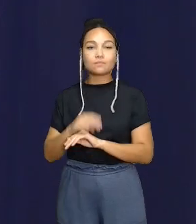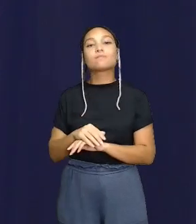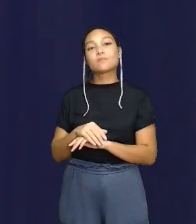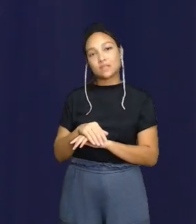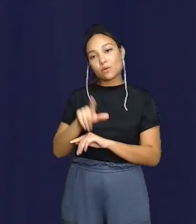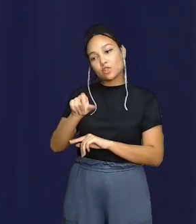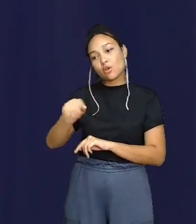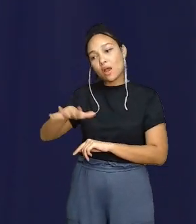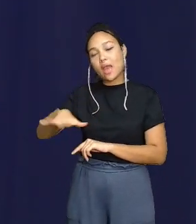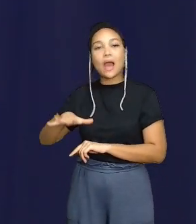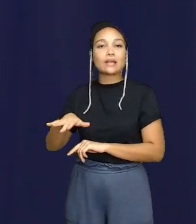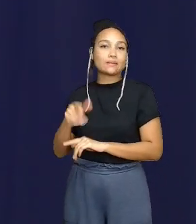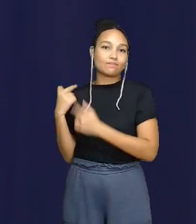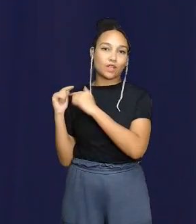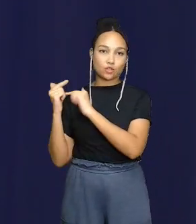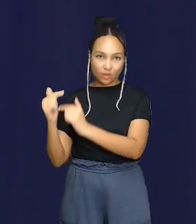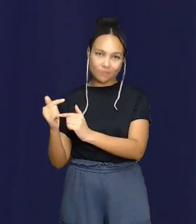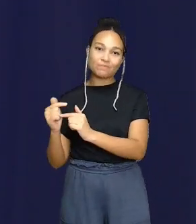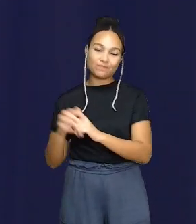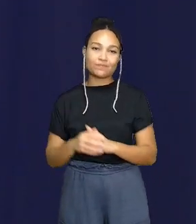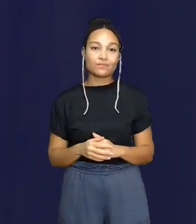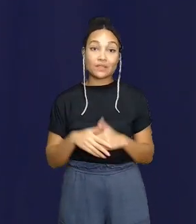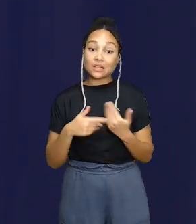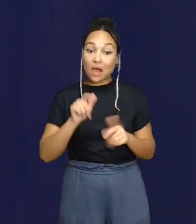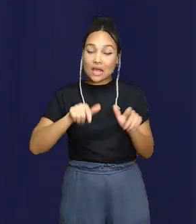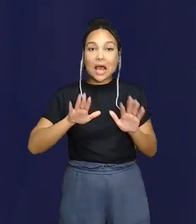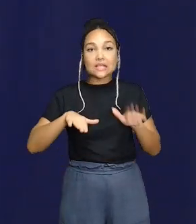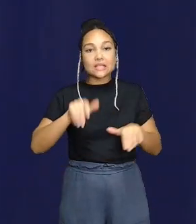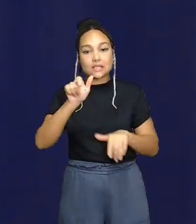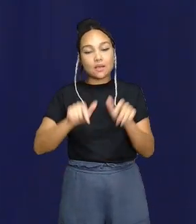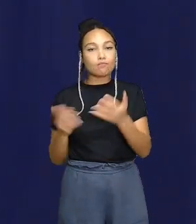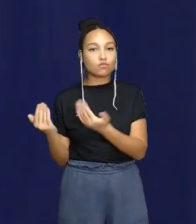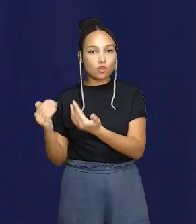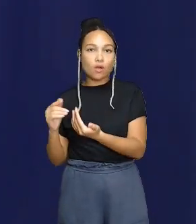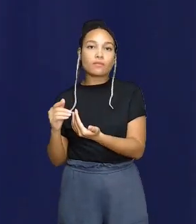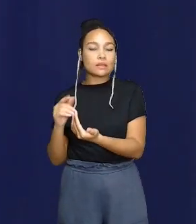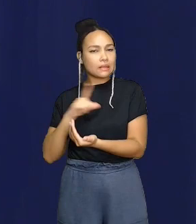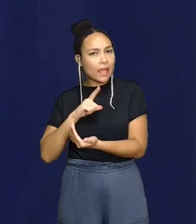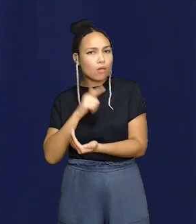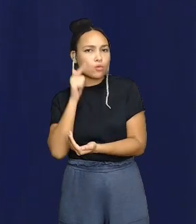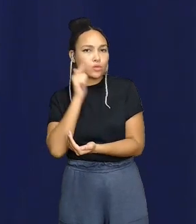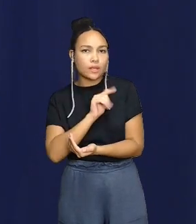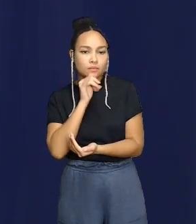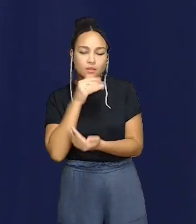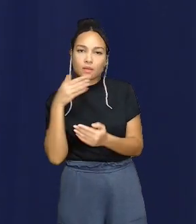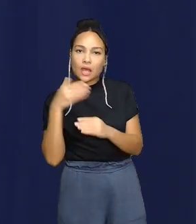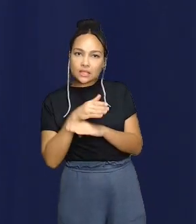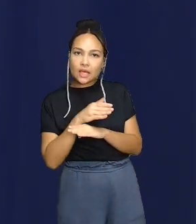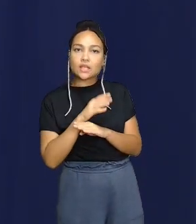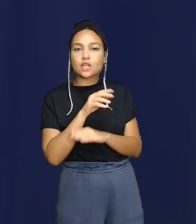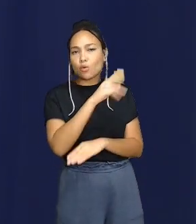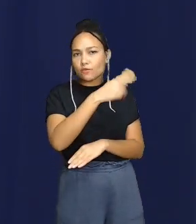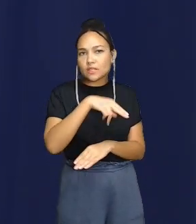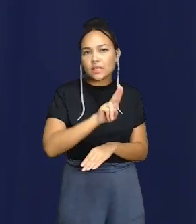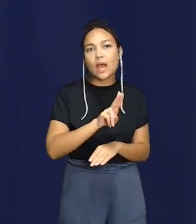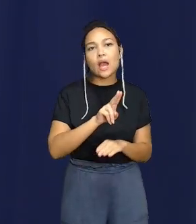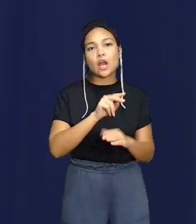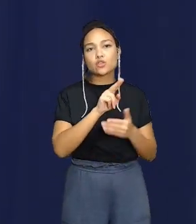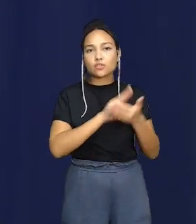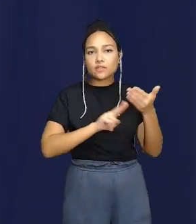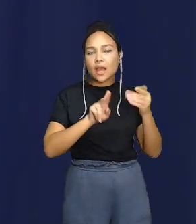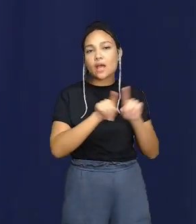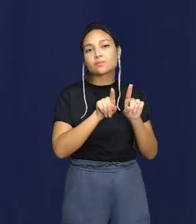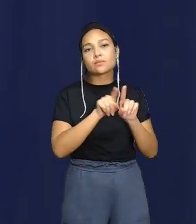mais tradicionais. Então mesmo aquele jovem que às vezes consegue ter o acesso à universidade, consegue ir fazer